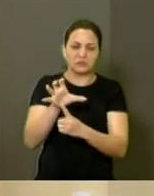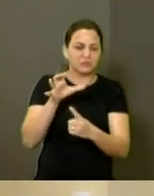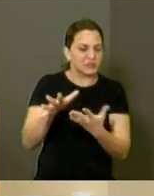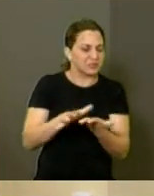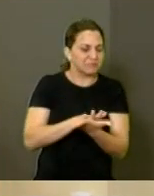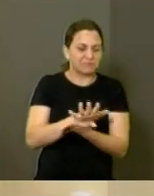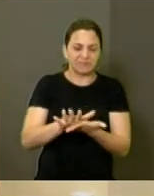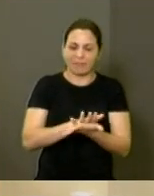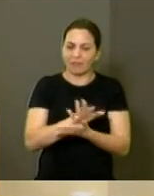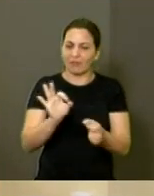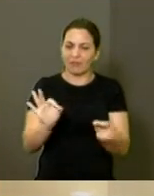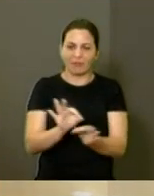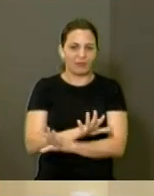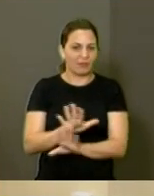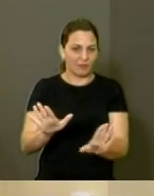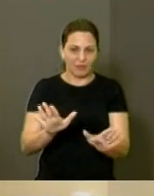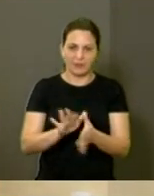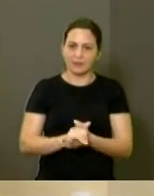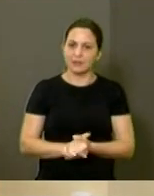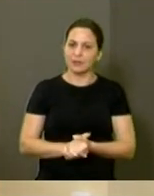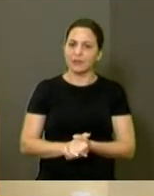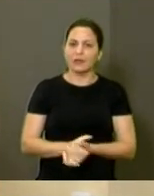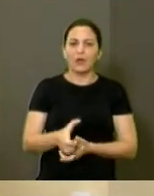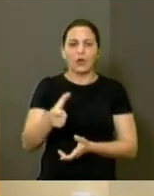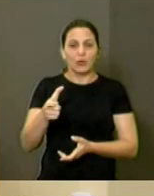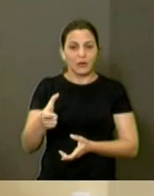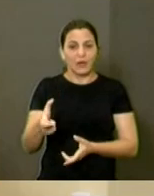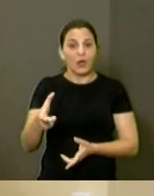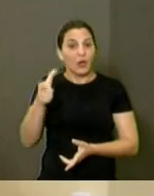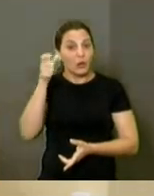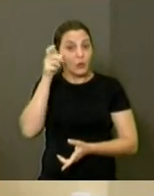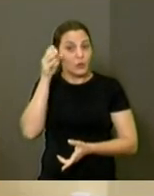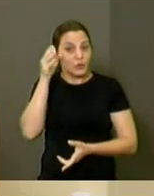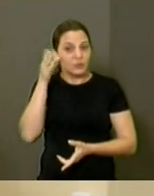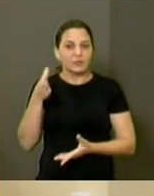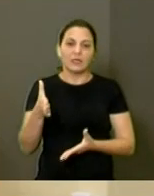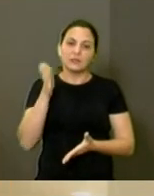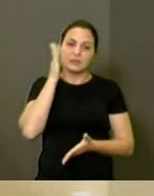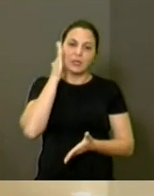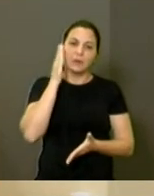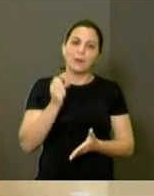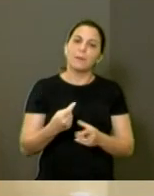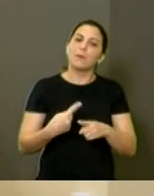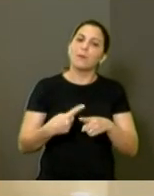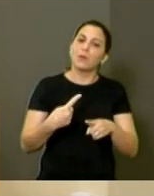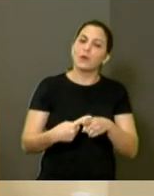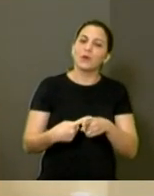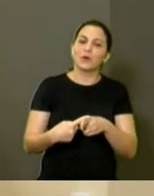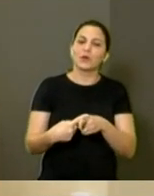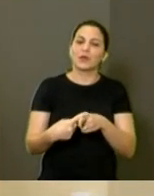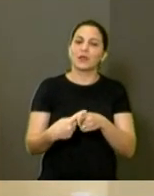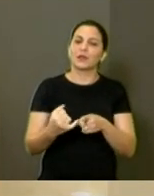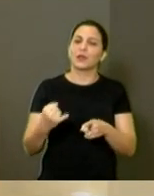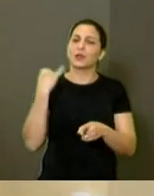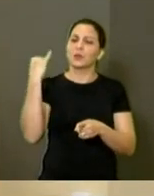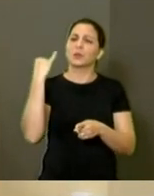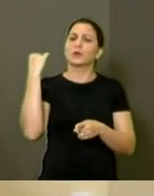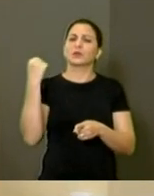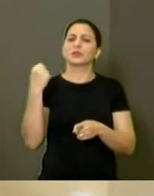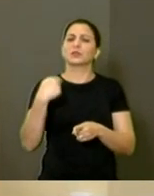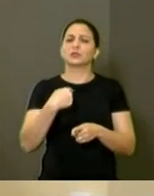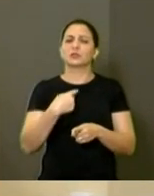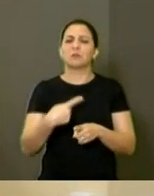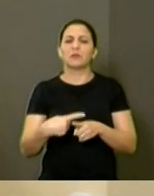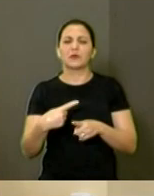então queria até para minha curiosidade de saber o motivo né de tamanha importância ao ponto de ter sido